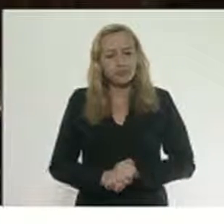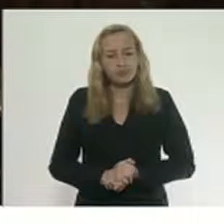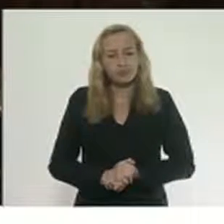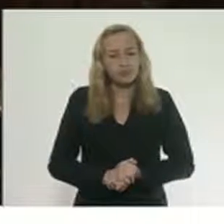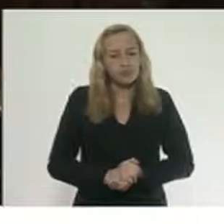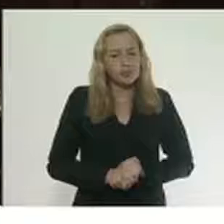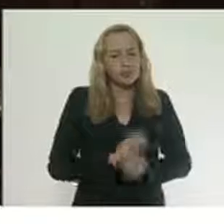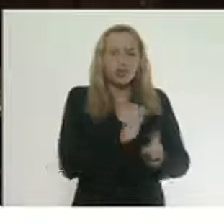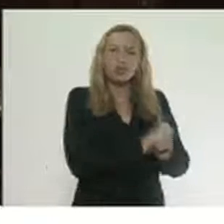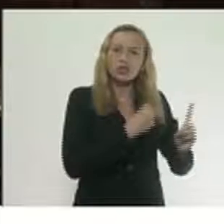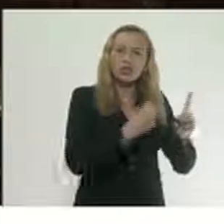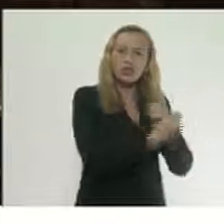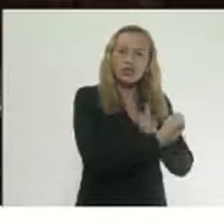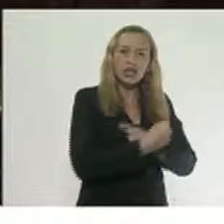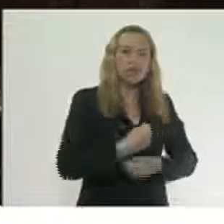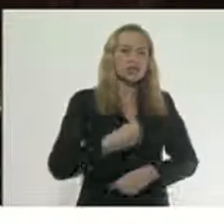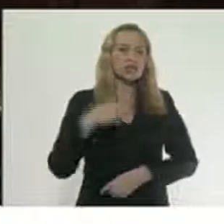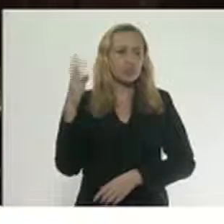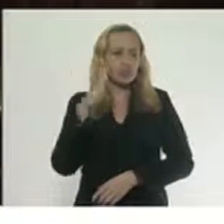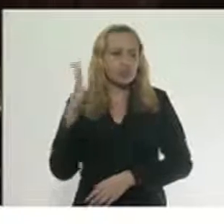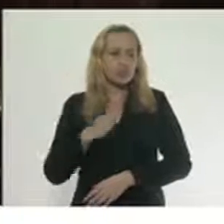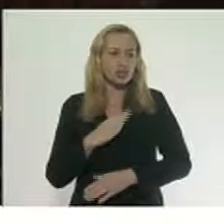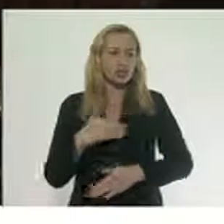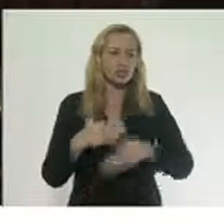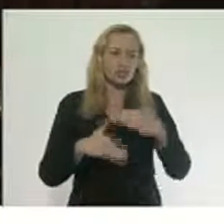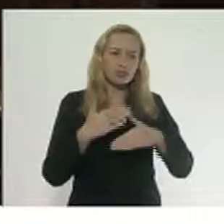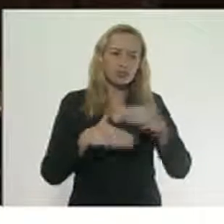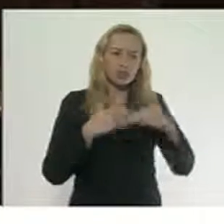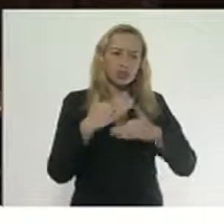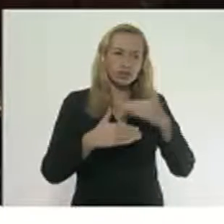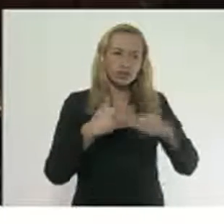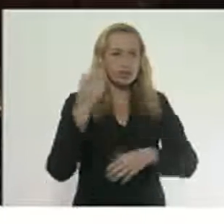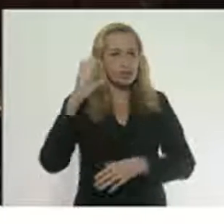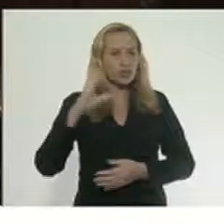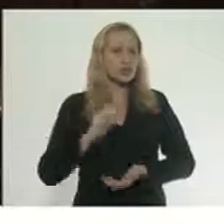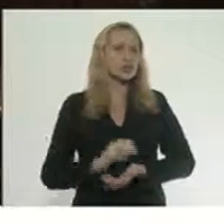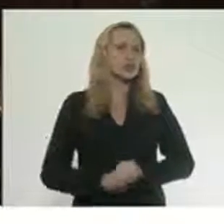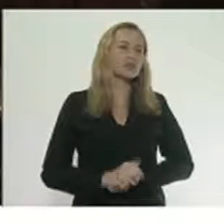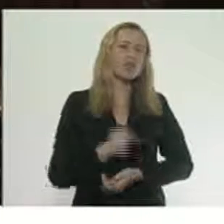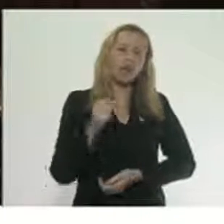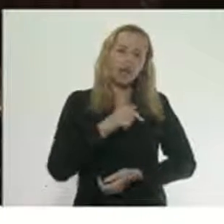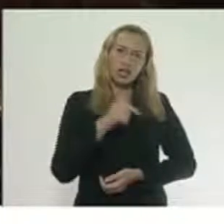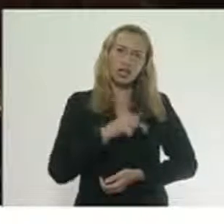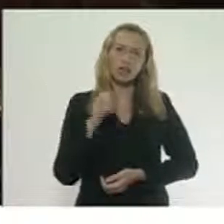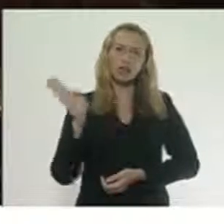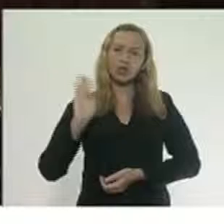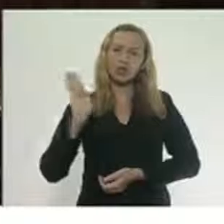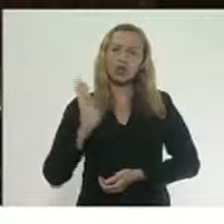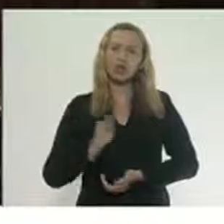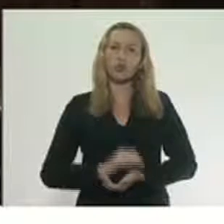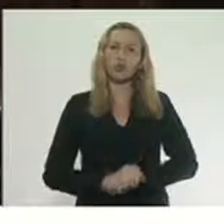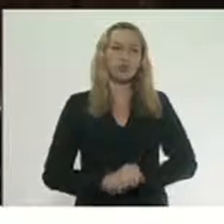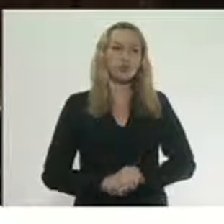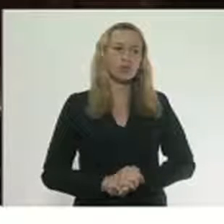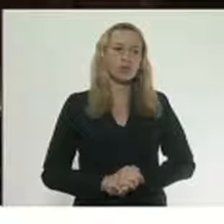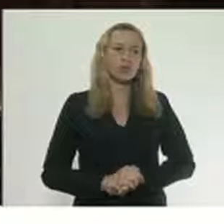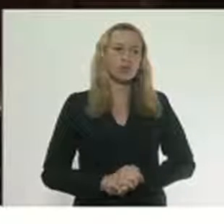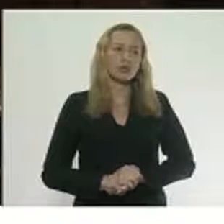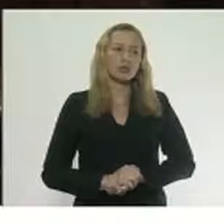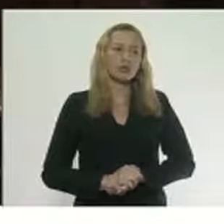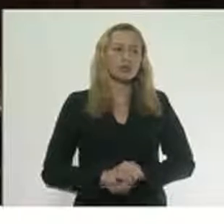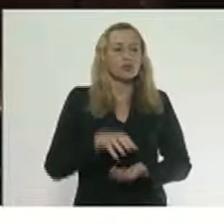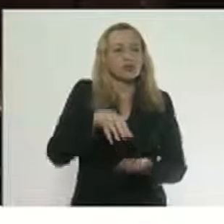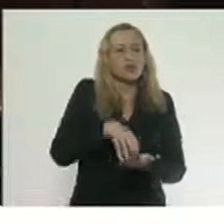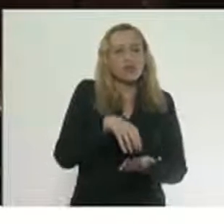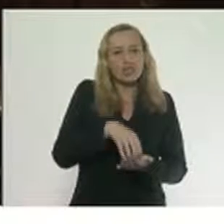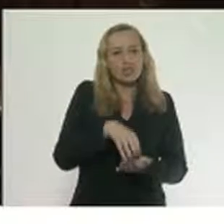promovido pela Sociedade Brasileira para o Progresso da Ciência, SBPC, aqui no bairro de Botafogo, no auditório do Centro